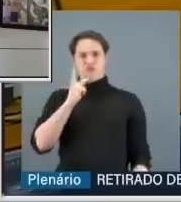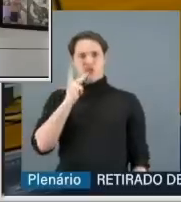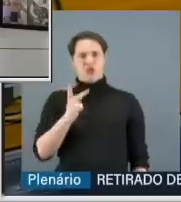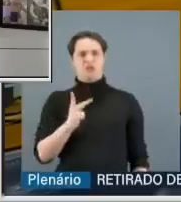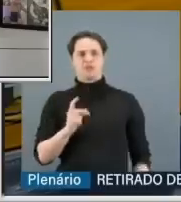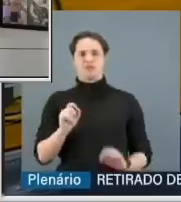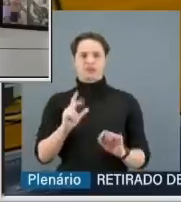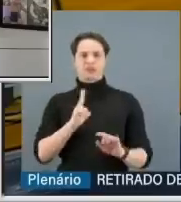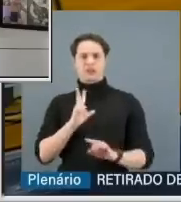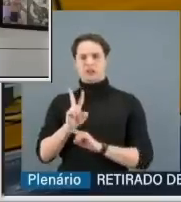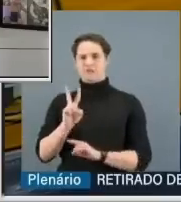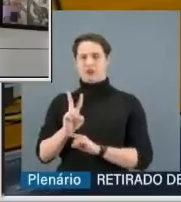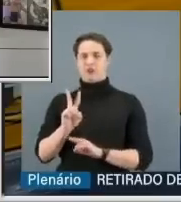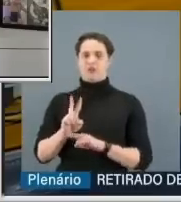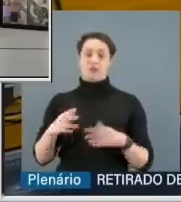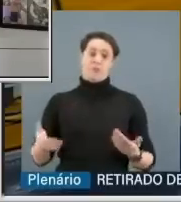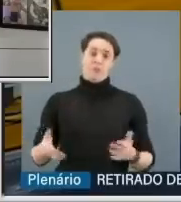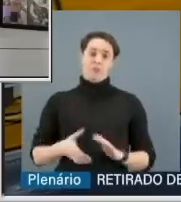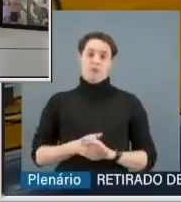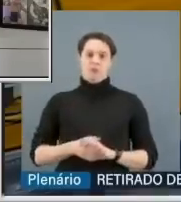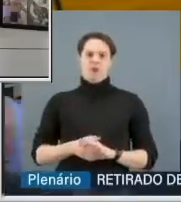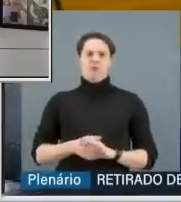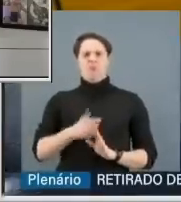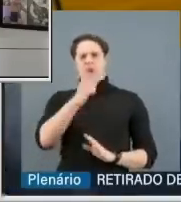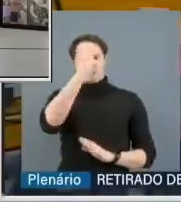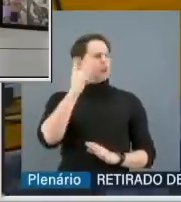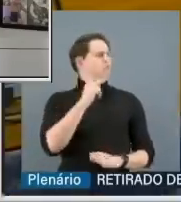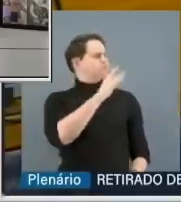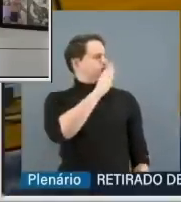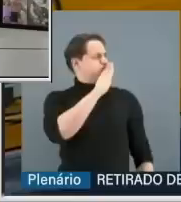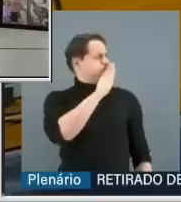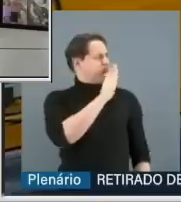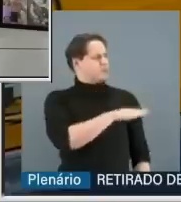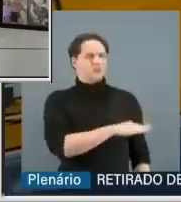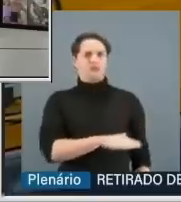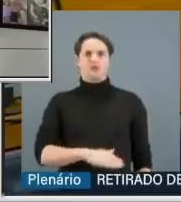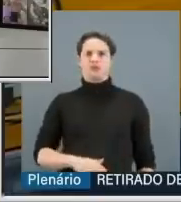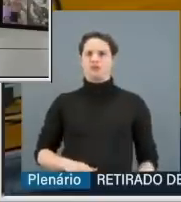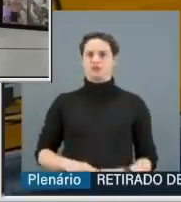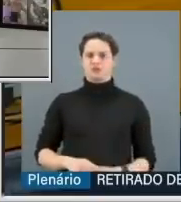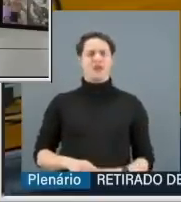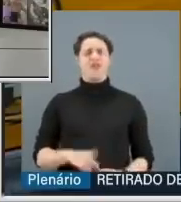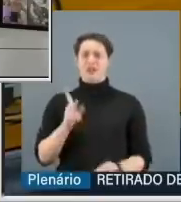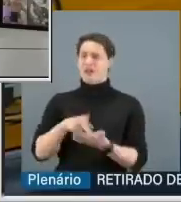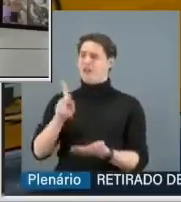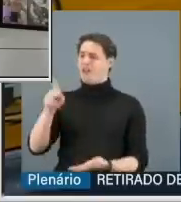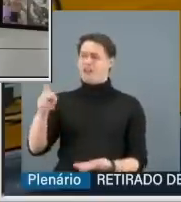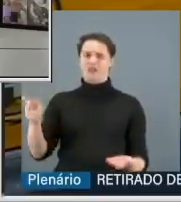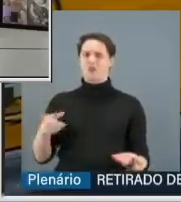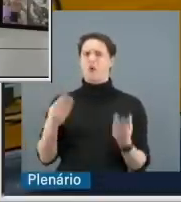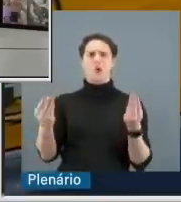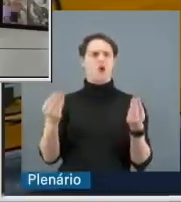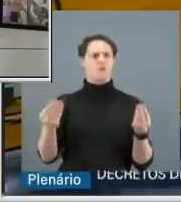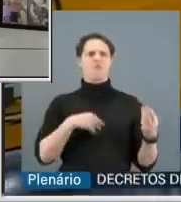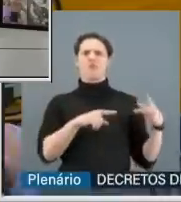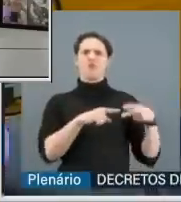Boa noite, Daniel. Boa noite, nossa audiência. Boa noite, meus queridos colegas. É mais um